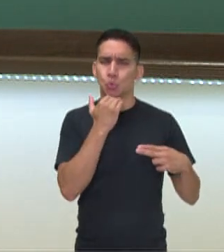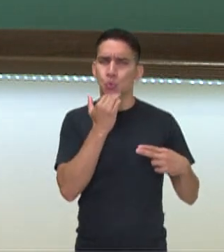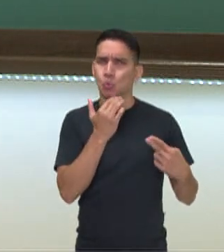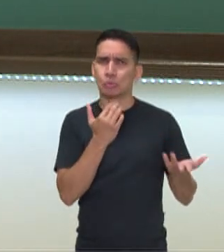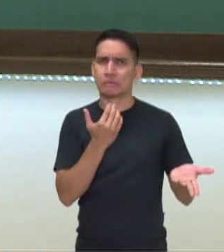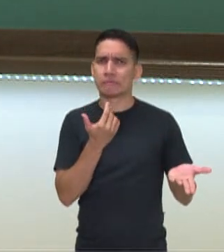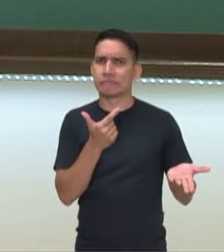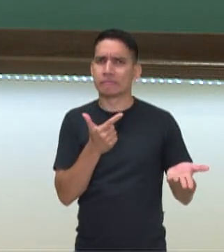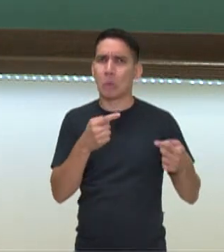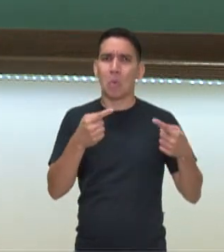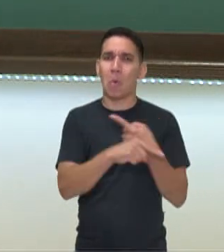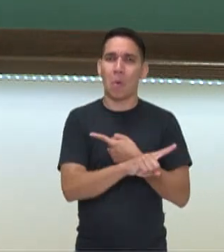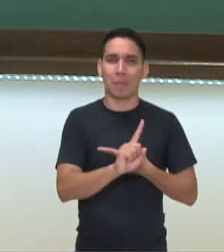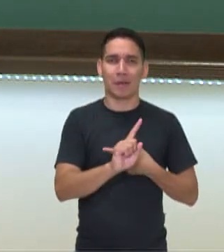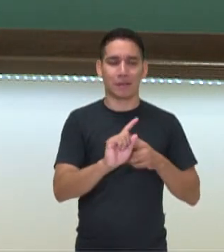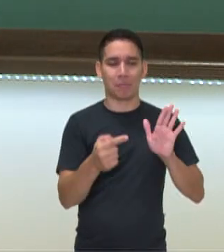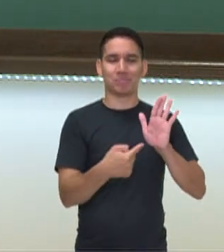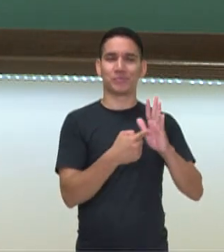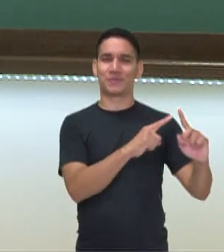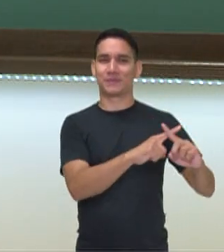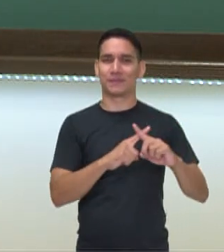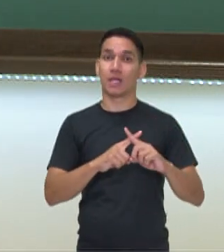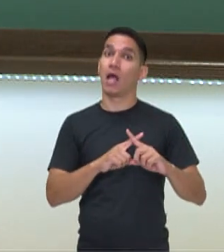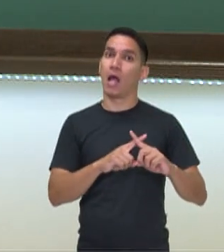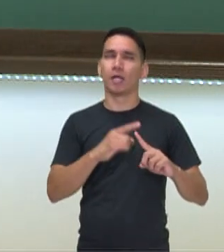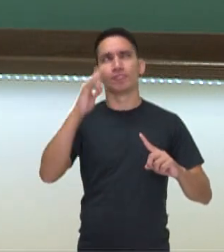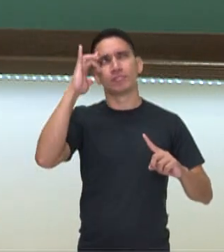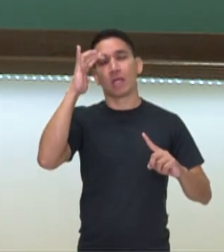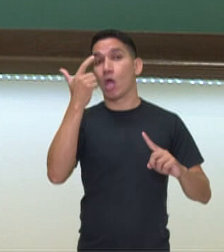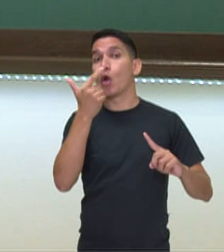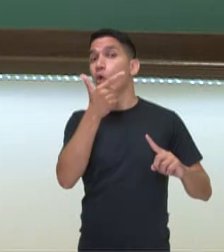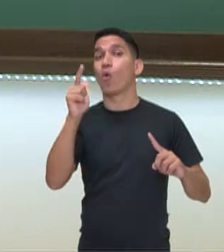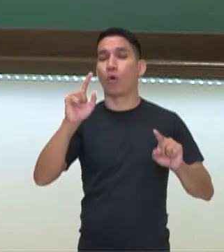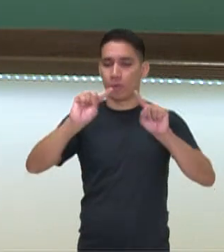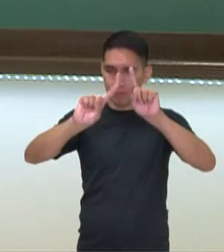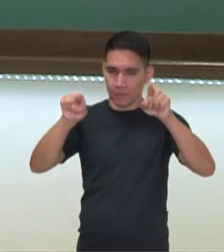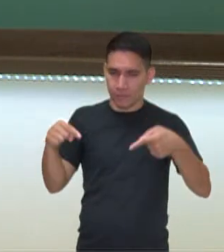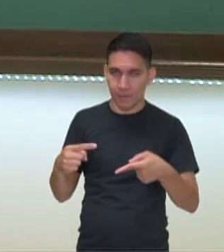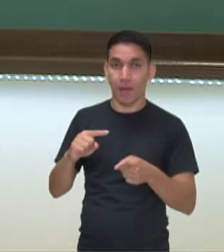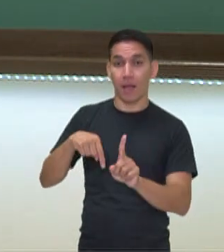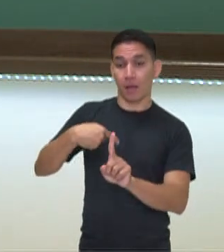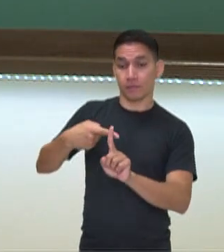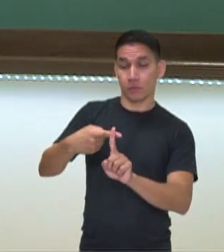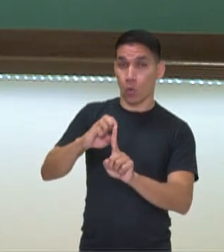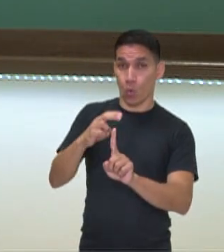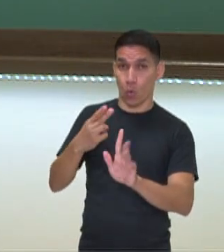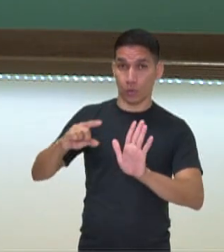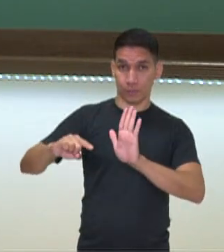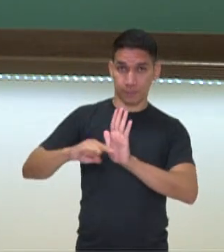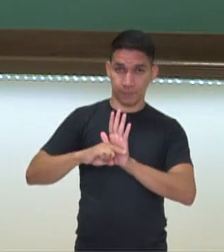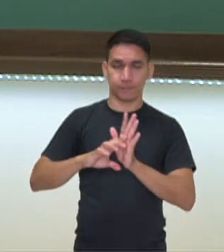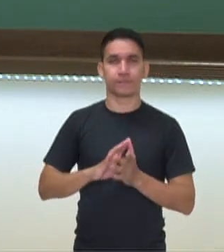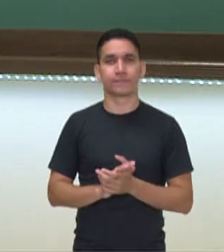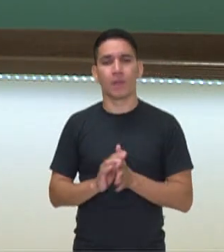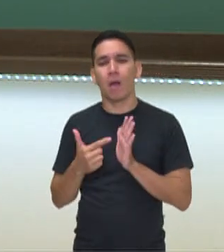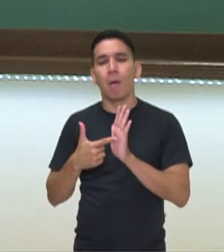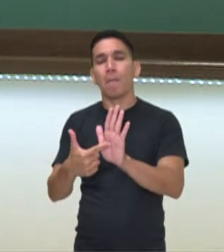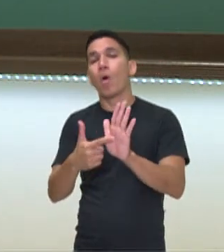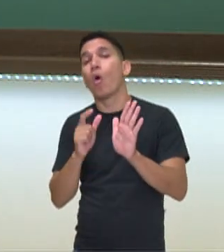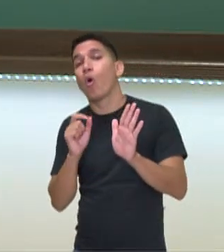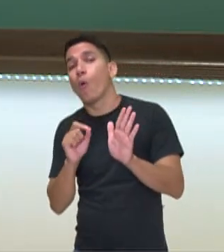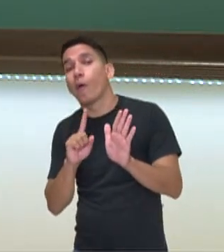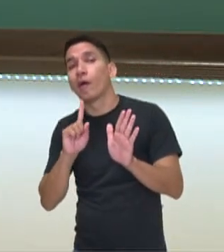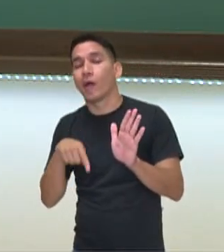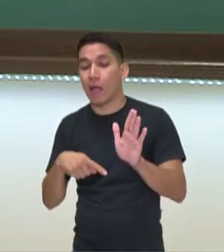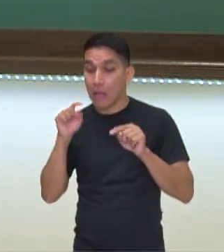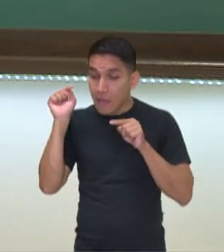pôr parênteses nas multiplicações. Então, eu vou pensar sempre no parênteses, nas adições e subtrações, para me indicar que eu tenho que resolver aquilo